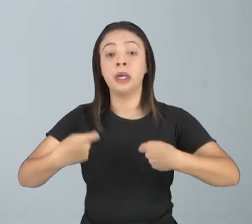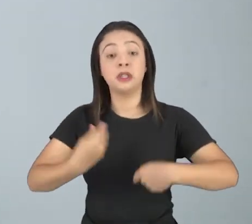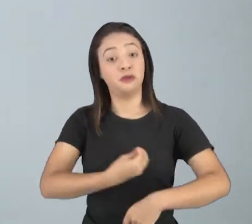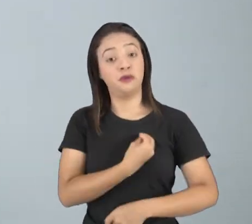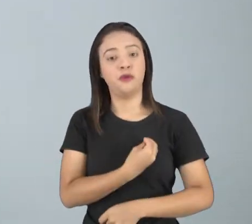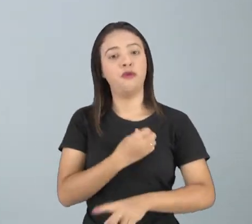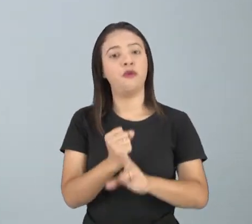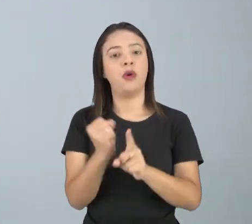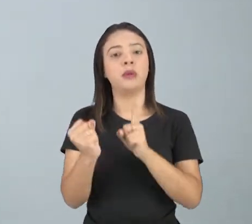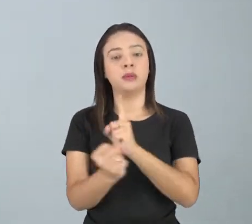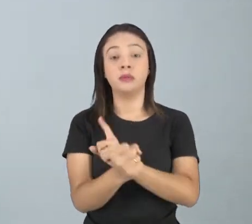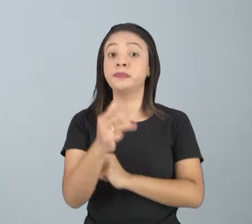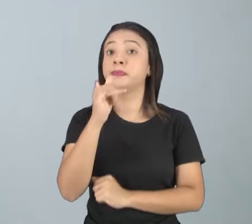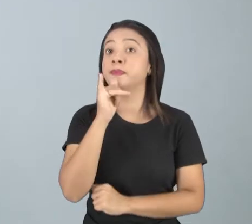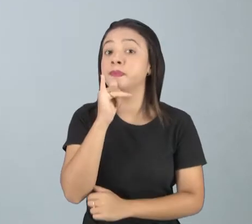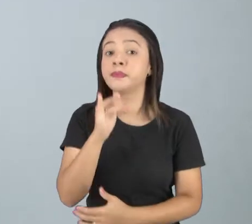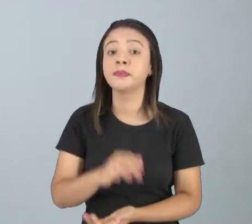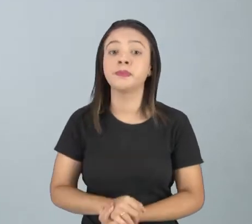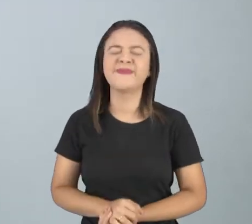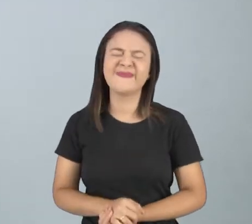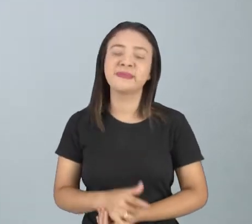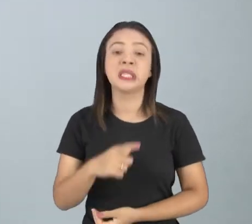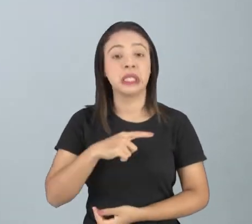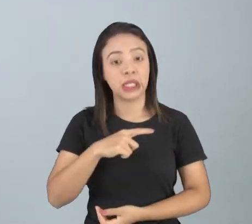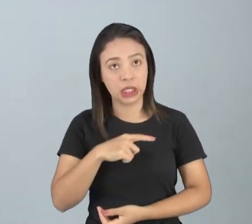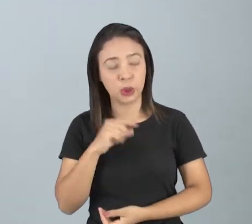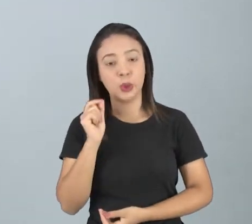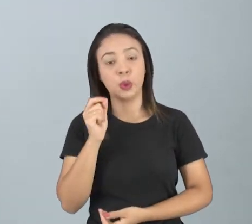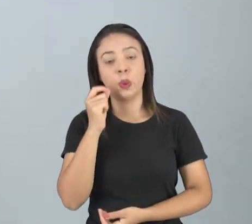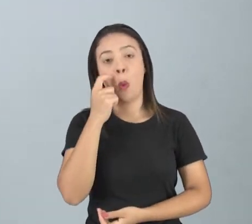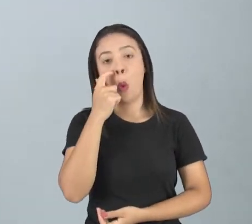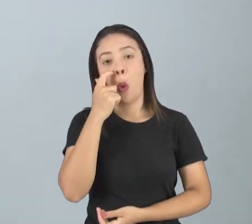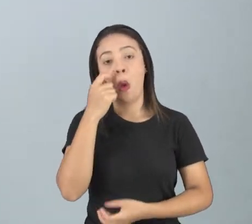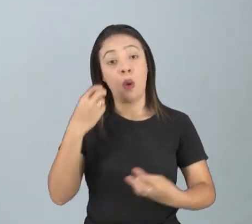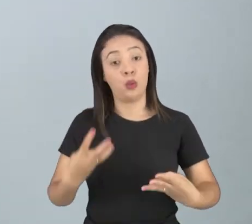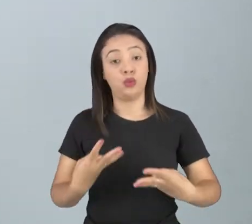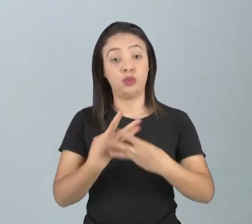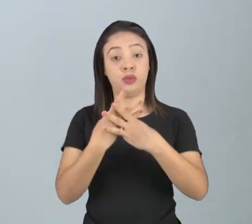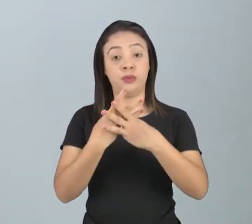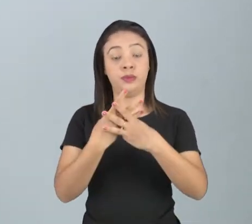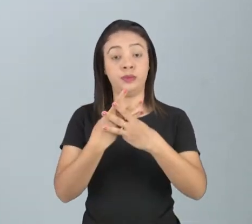nós vamos ter exemplo do judaísmo, que eles vão ter